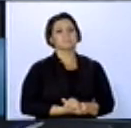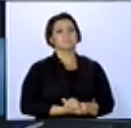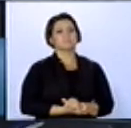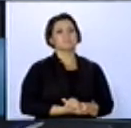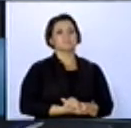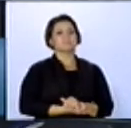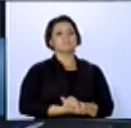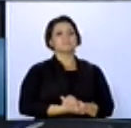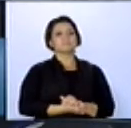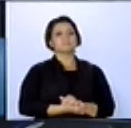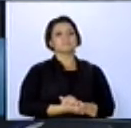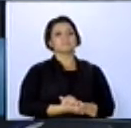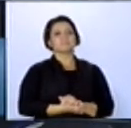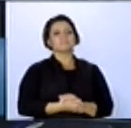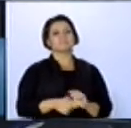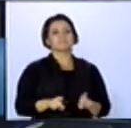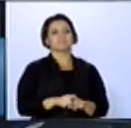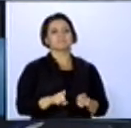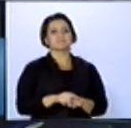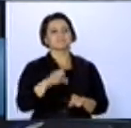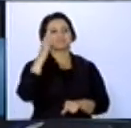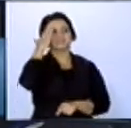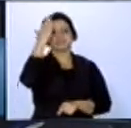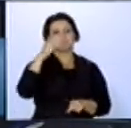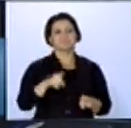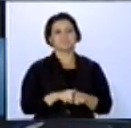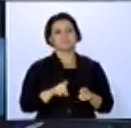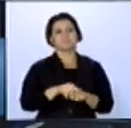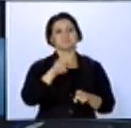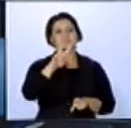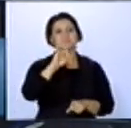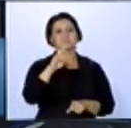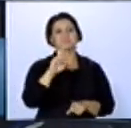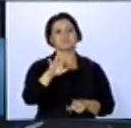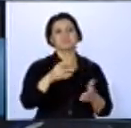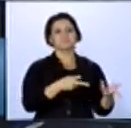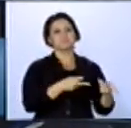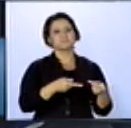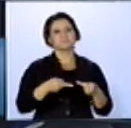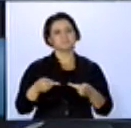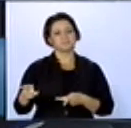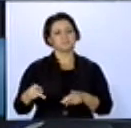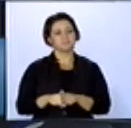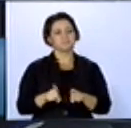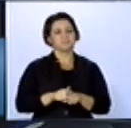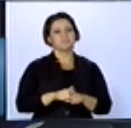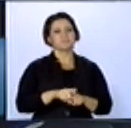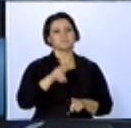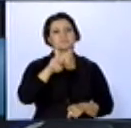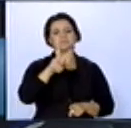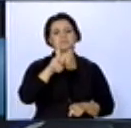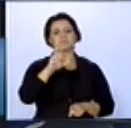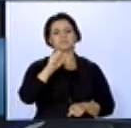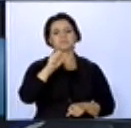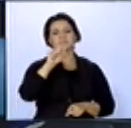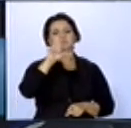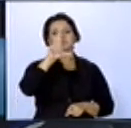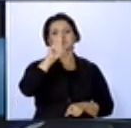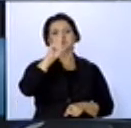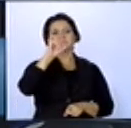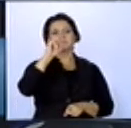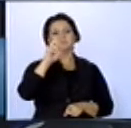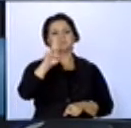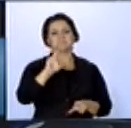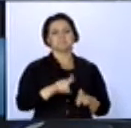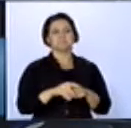agradecer a participação do Doutor Vitor de Moraes Peixoto eu convido agora Dr Valdir Leite Queiroz presidente